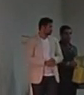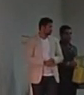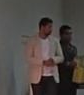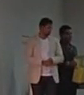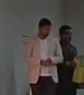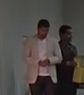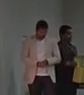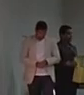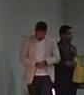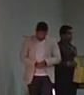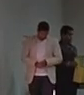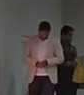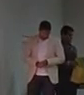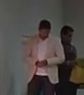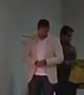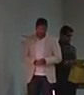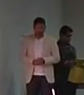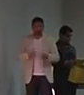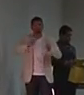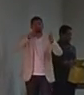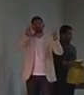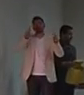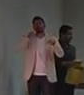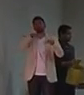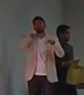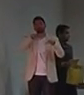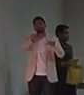Vamos ao tema.